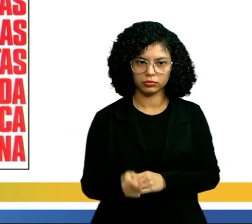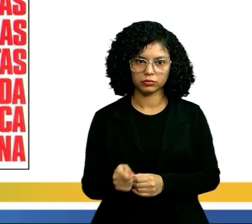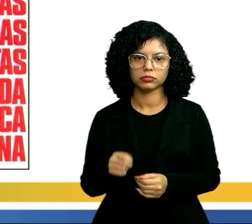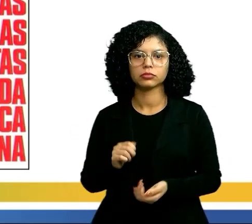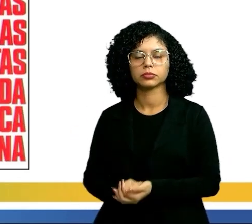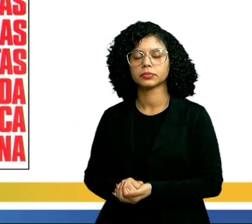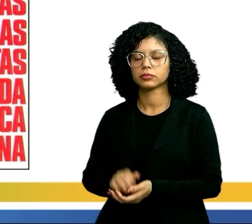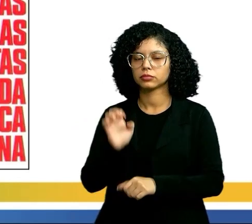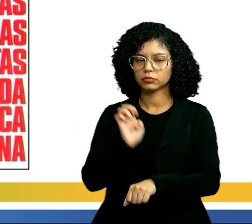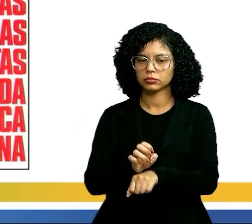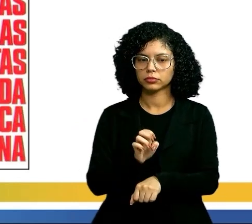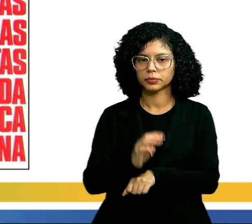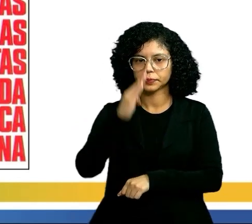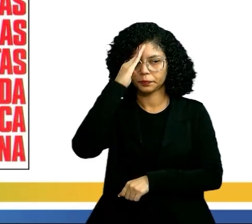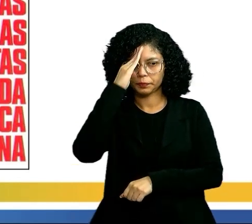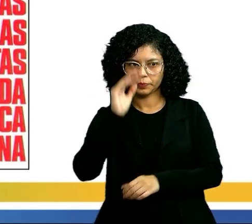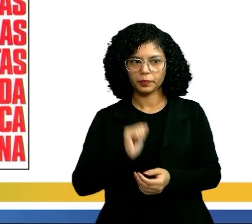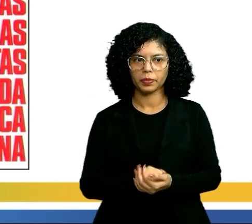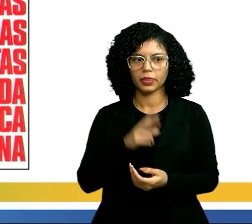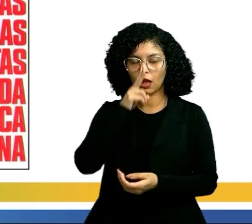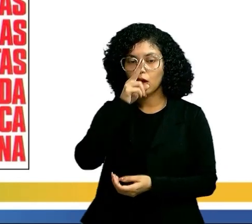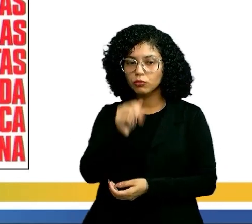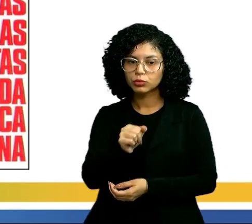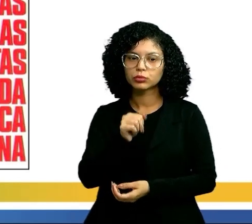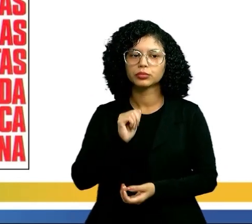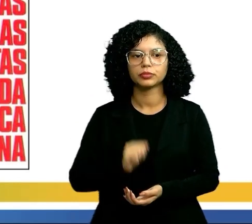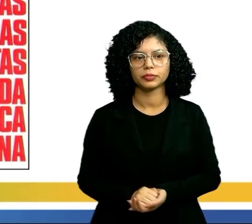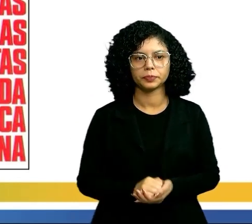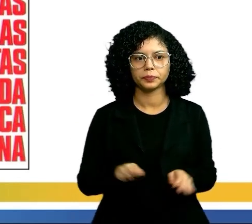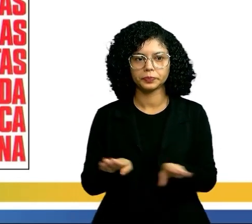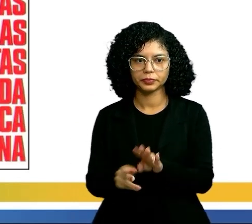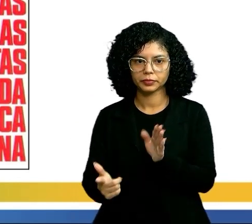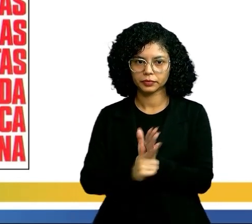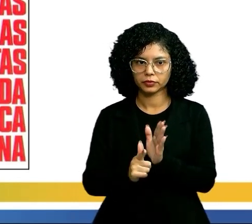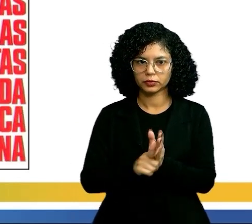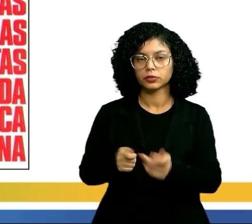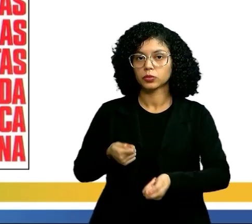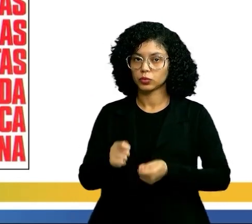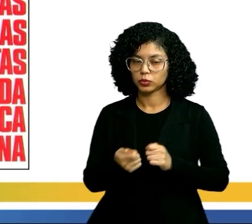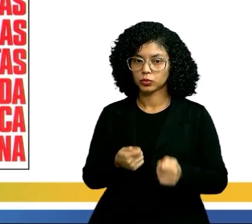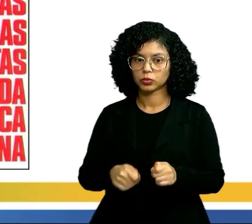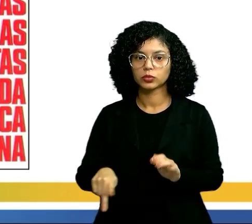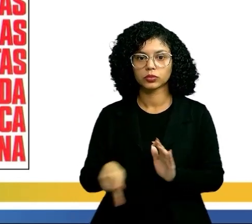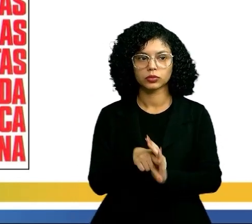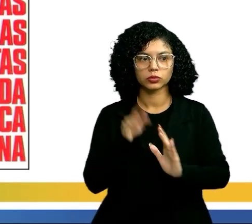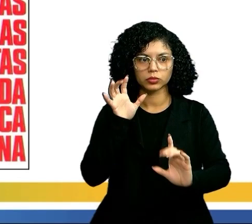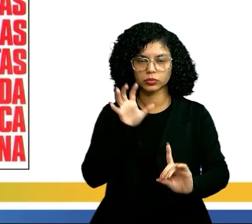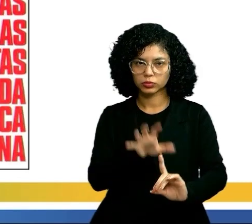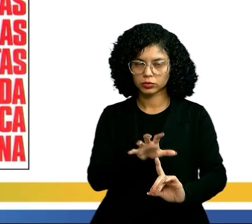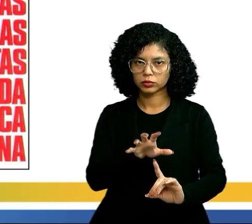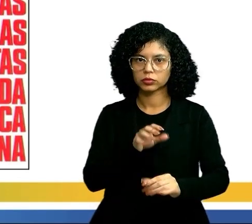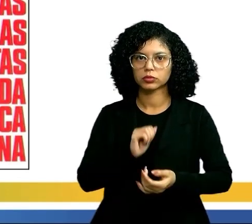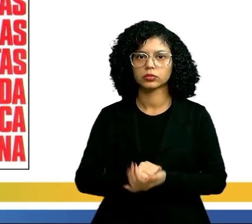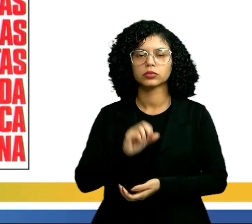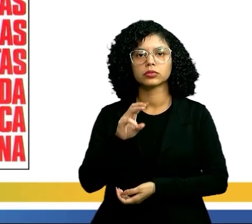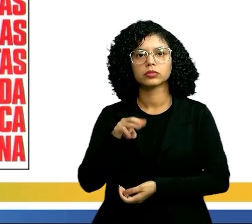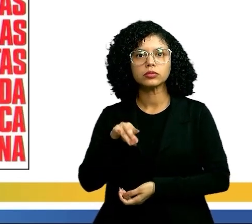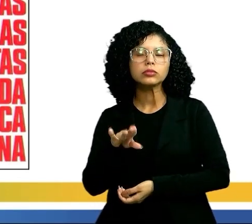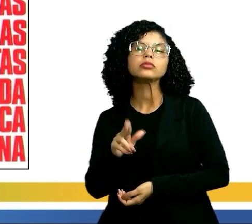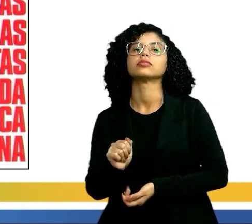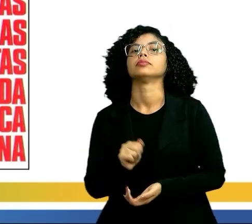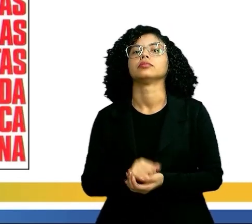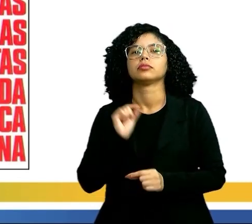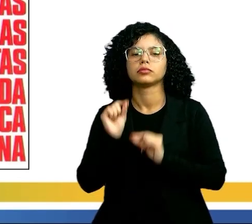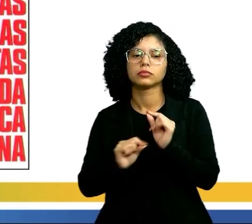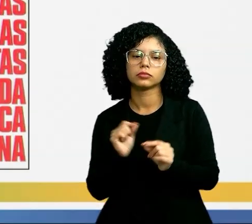impuseram a militarização do Estado, com as forças armadas, resumindo o papel dos dirigentes políticos e agentes de repressão ao comunismo. De